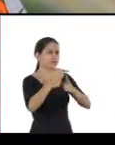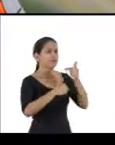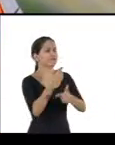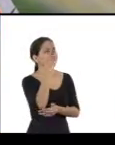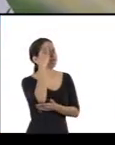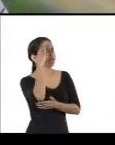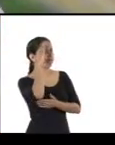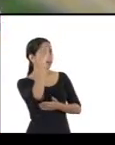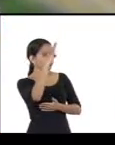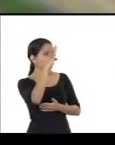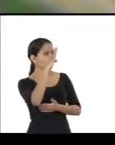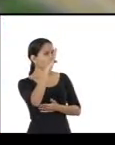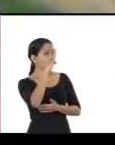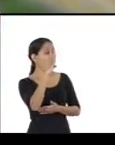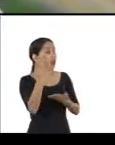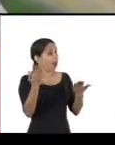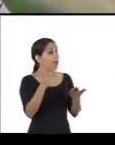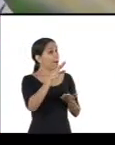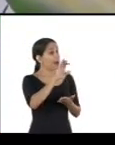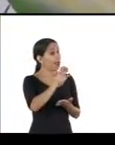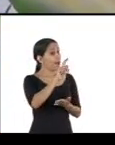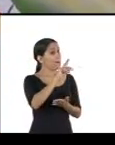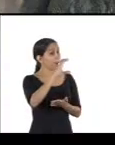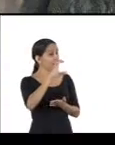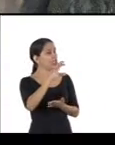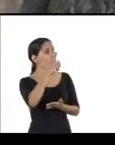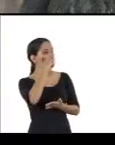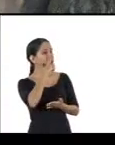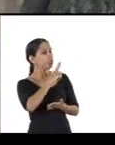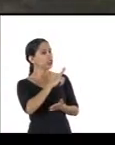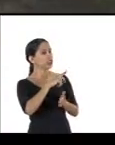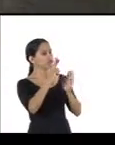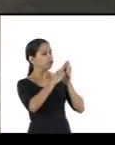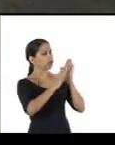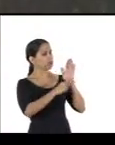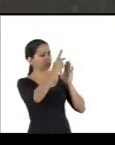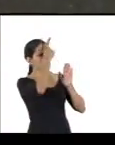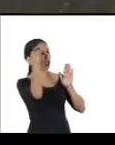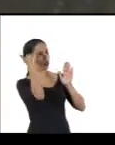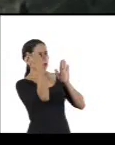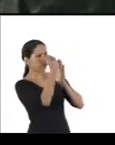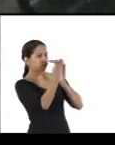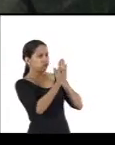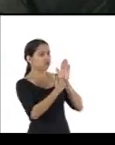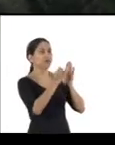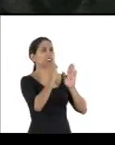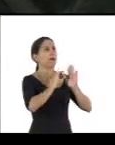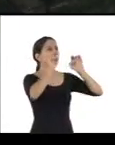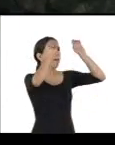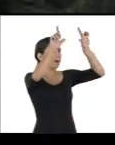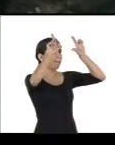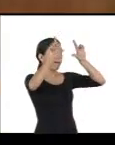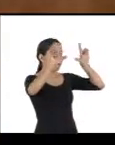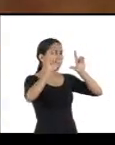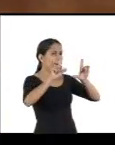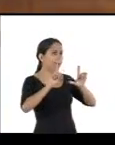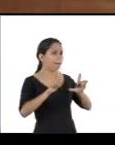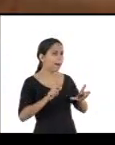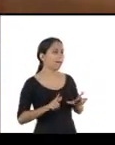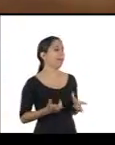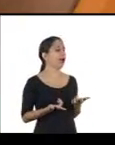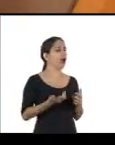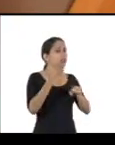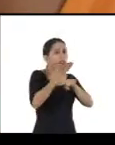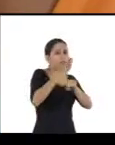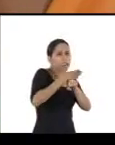fundamentais para que os EPCs estejam implementados. É o caso também de sinalização, de bloqueio, treinamento